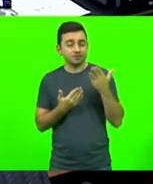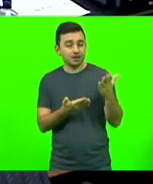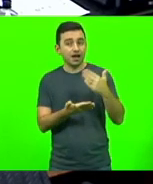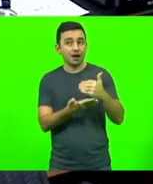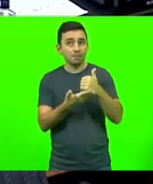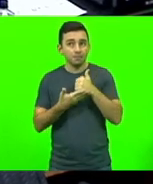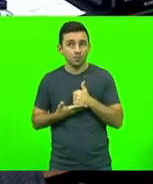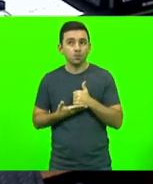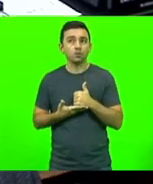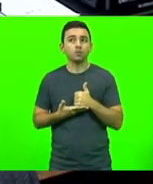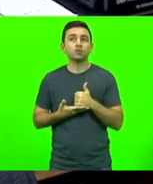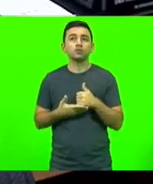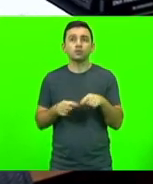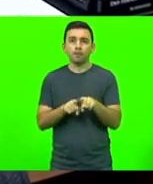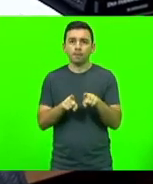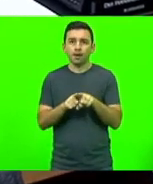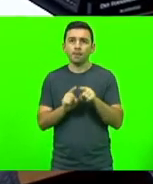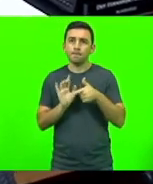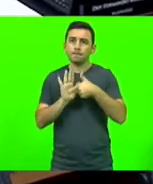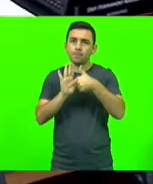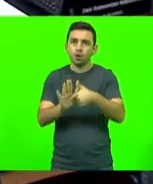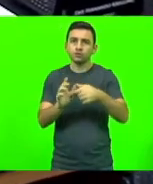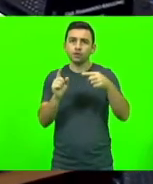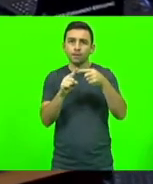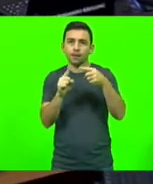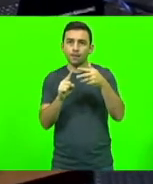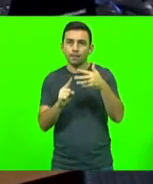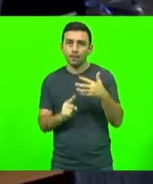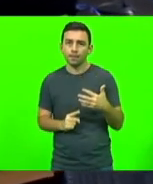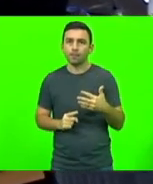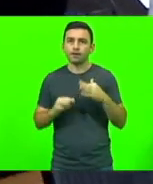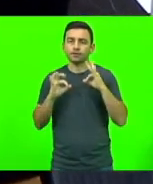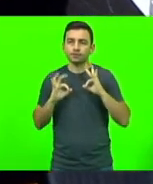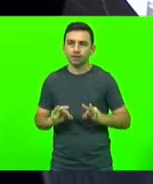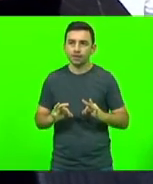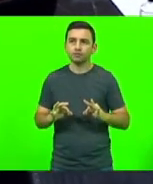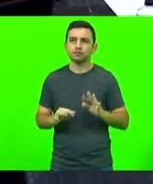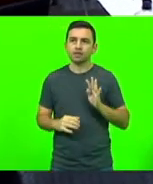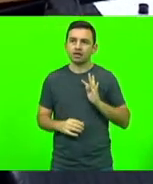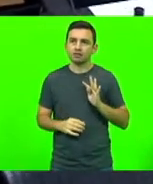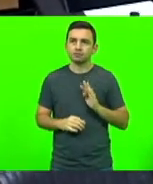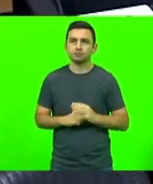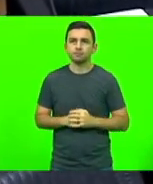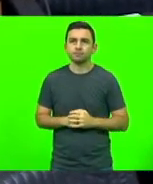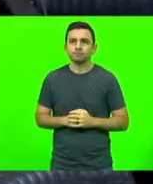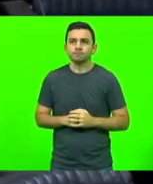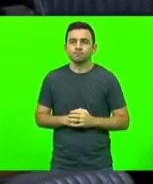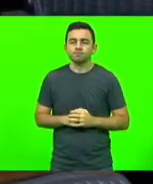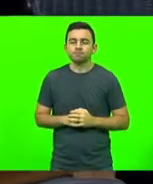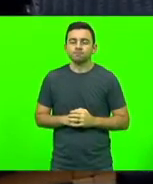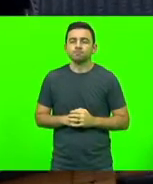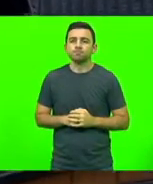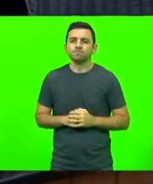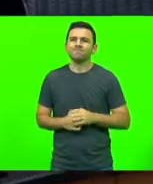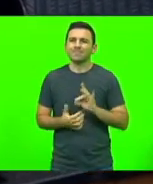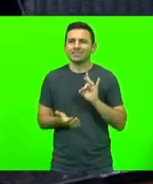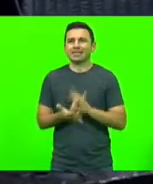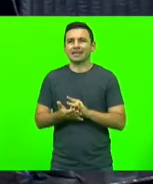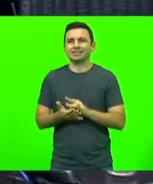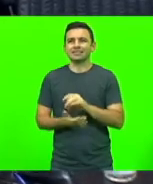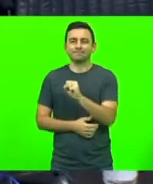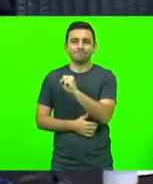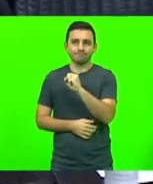com os seus apontamentos sempre muito pontuais, técnicos e precisos. De fato, senhores, olha, Santa